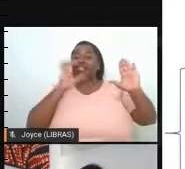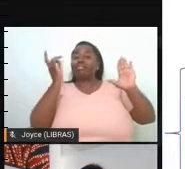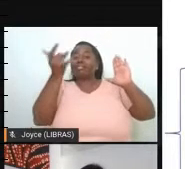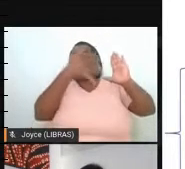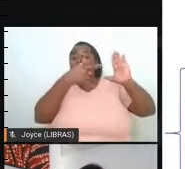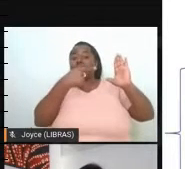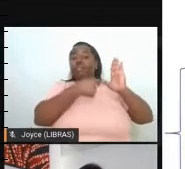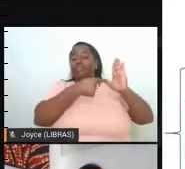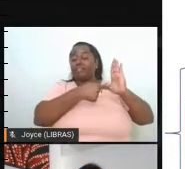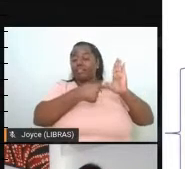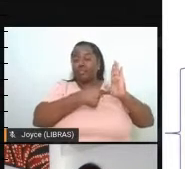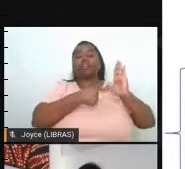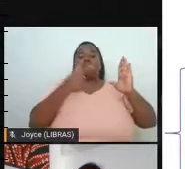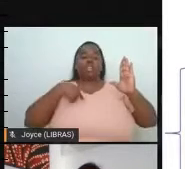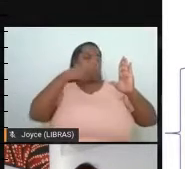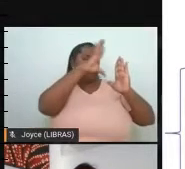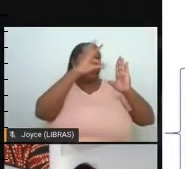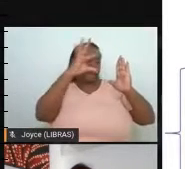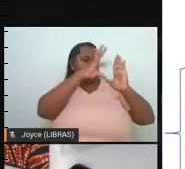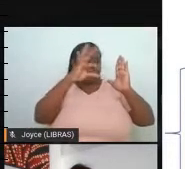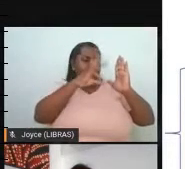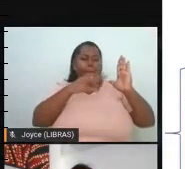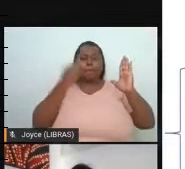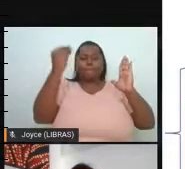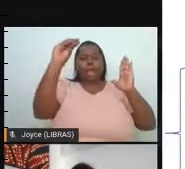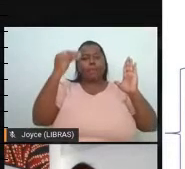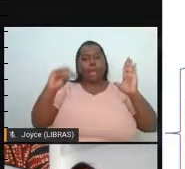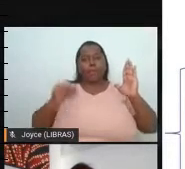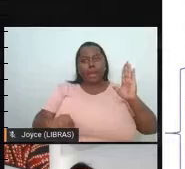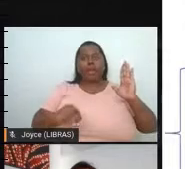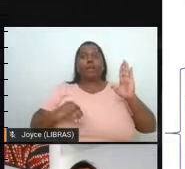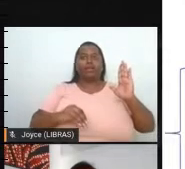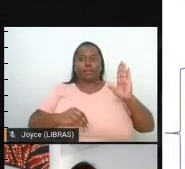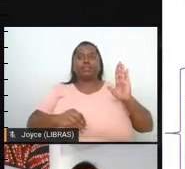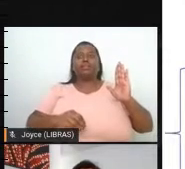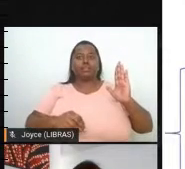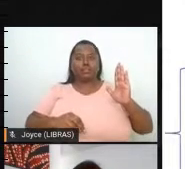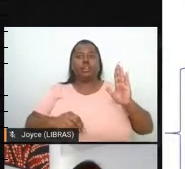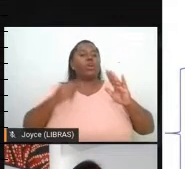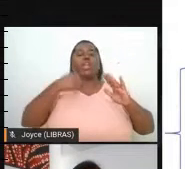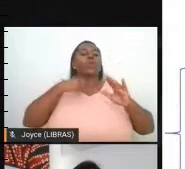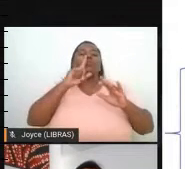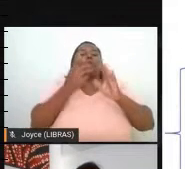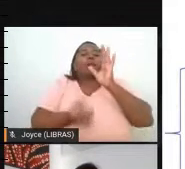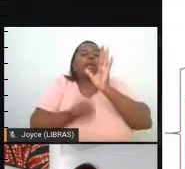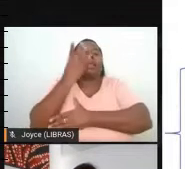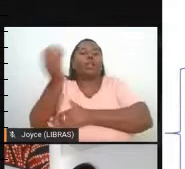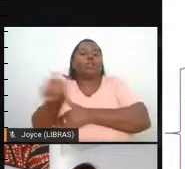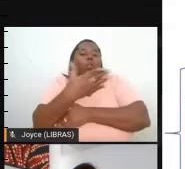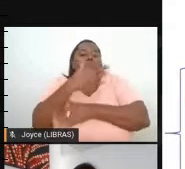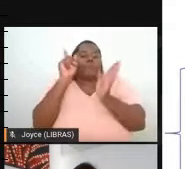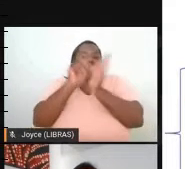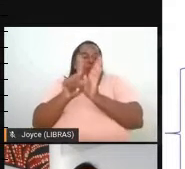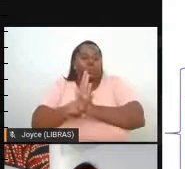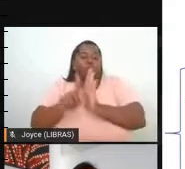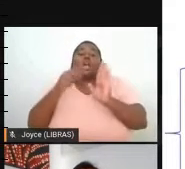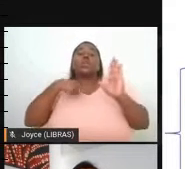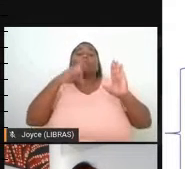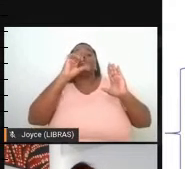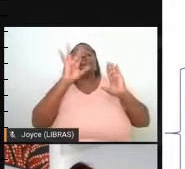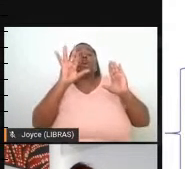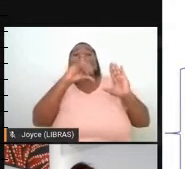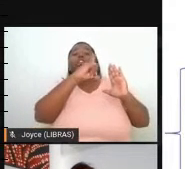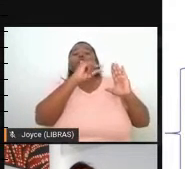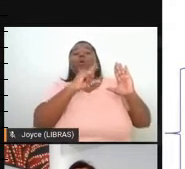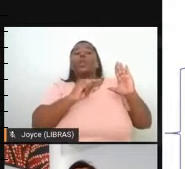faz? Quando a gente escolhe as questões do questionário e não cria uma questão dentro do questionário. Eu posso até criar, mas fica